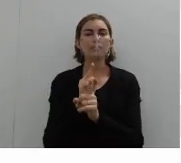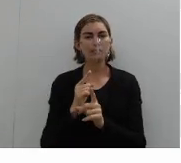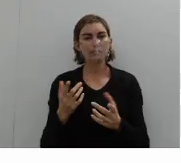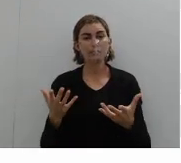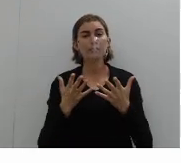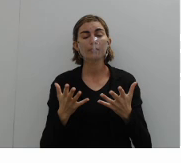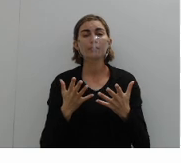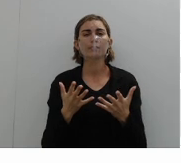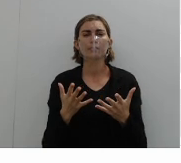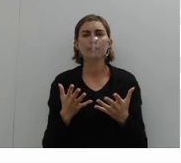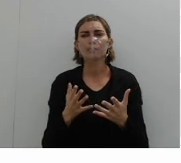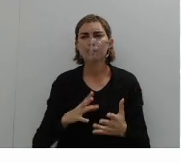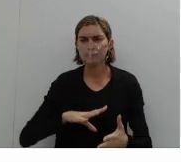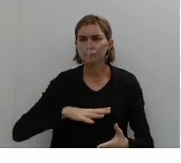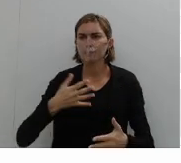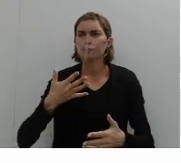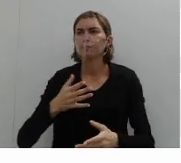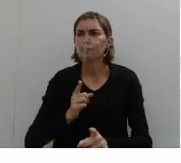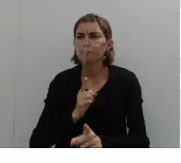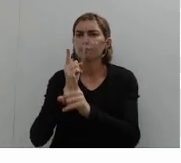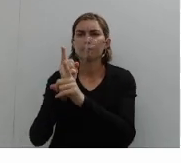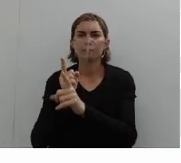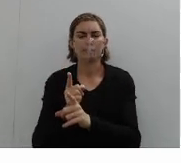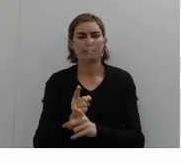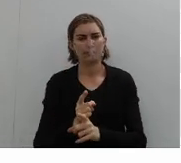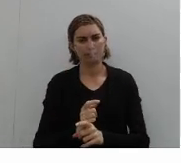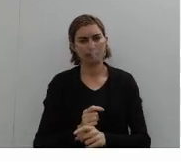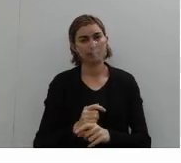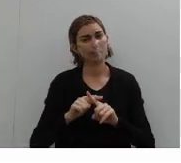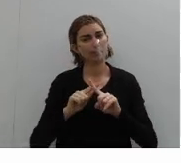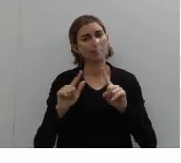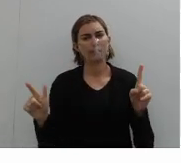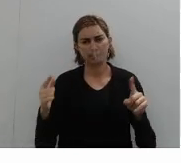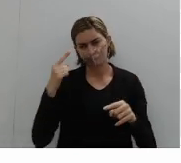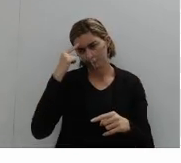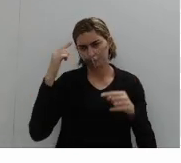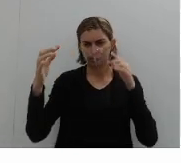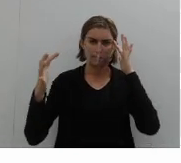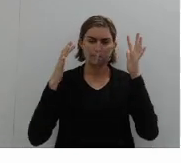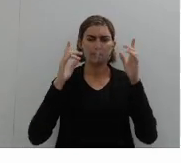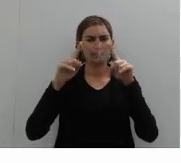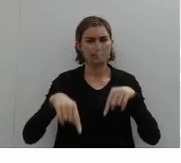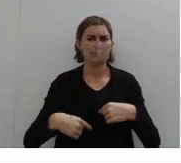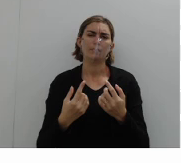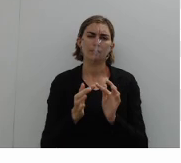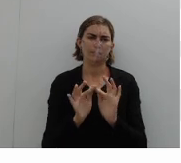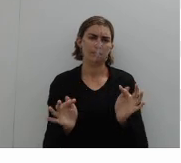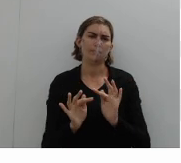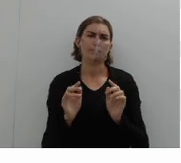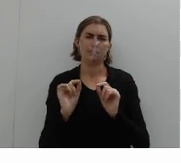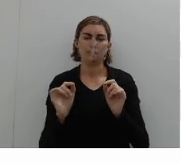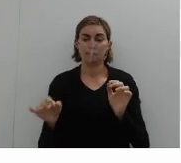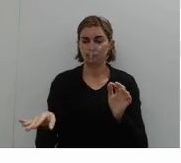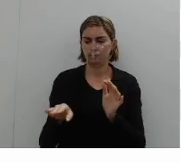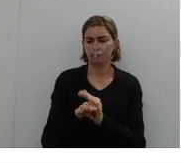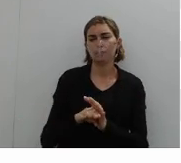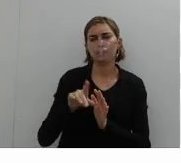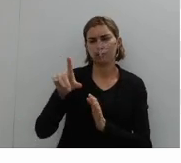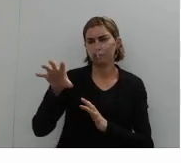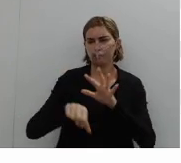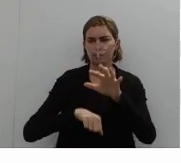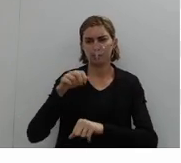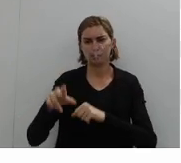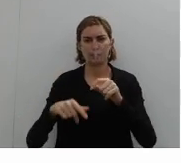queriam enfrentar os seus medos. Mas a ideologia era simplesmente chegar e levar